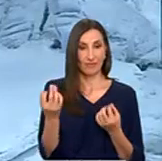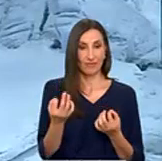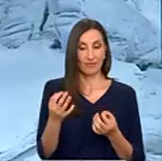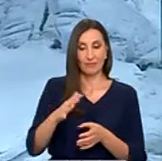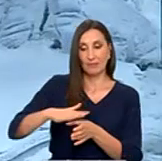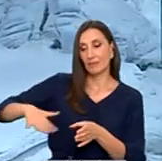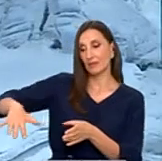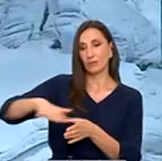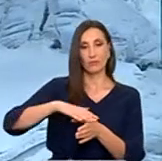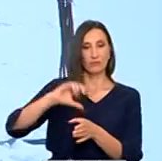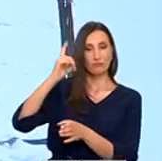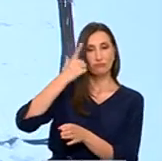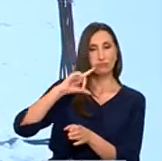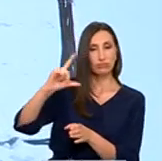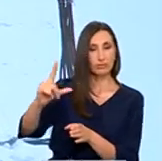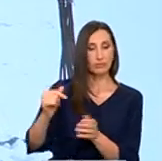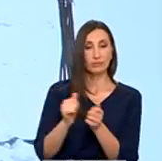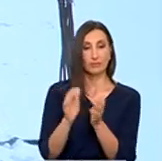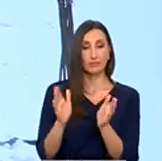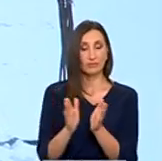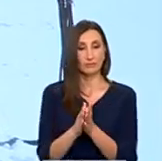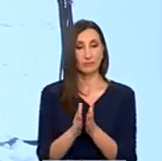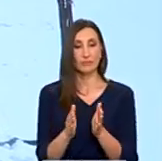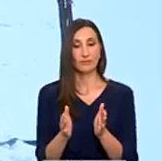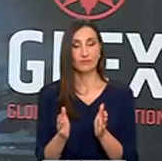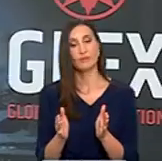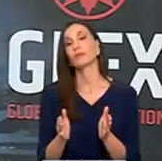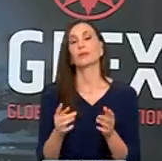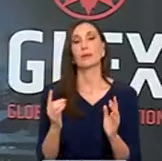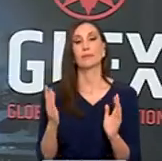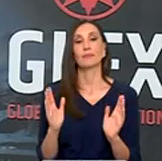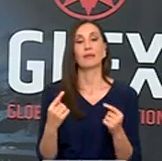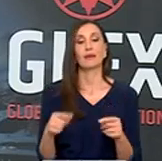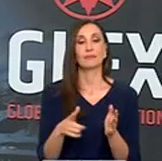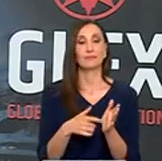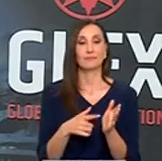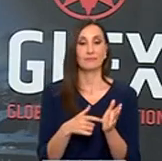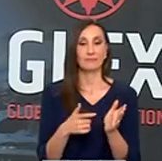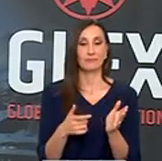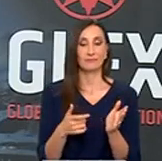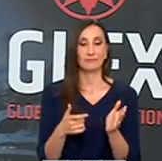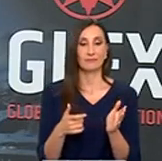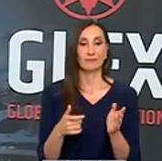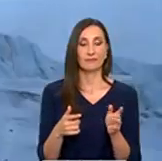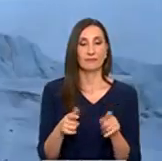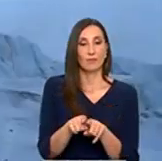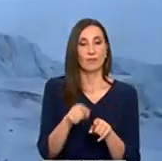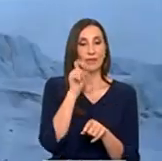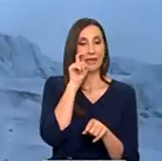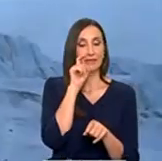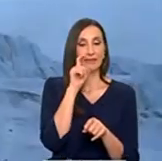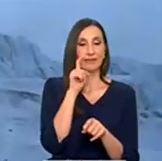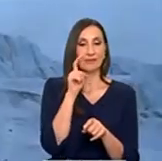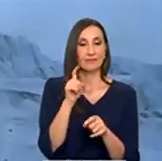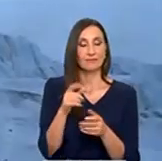em zonas muito remotas, e todos eles acabam por ter esta necessidade de quase uma garantia de último